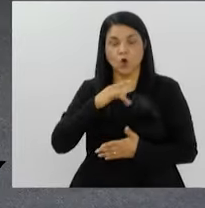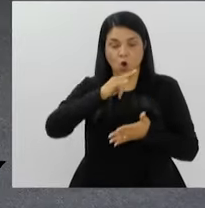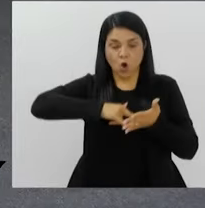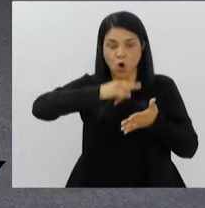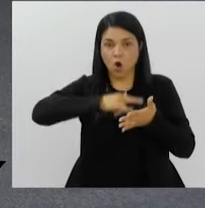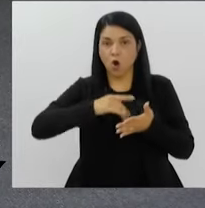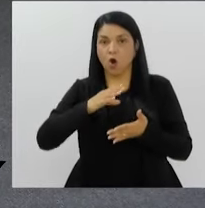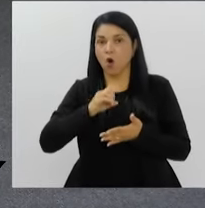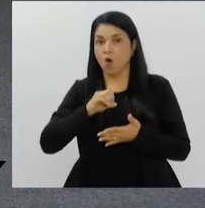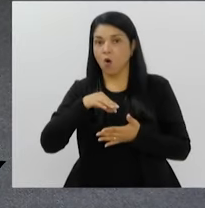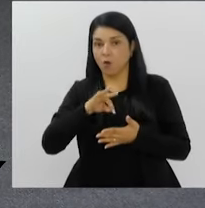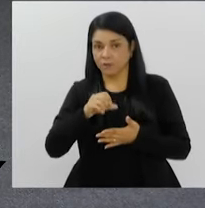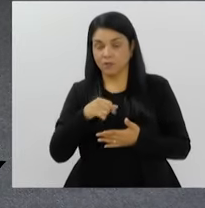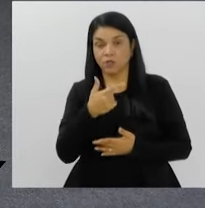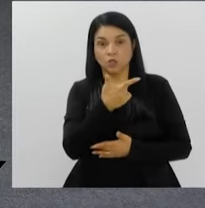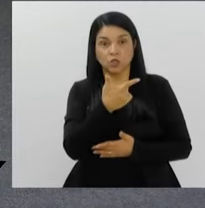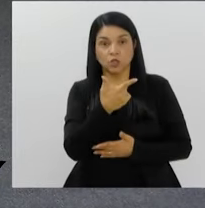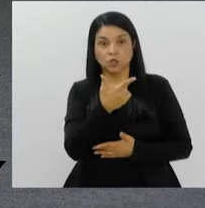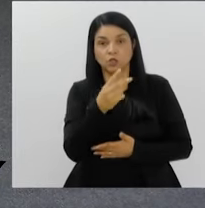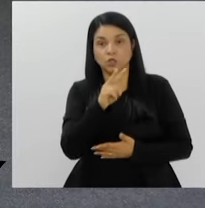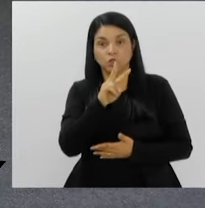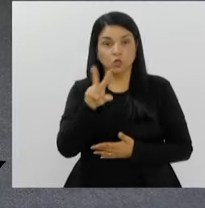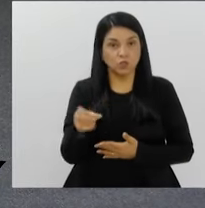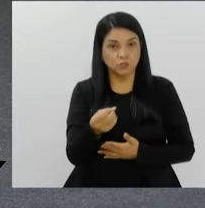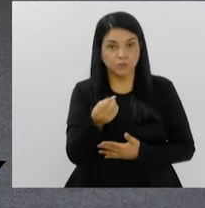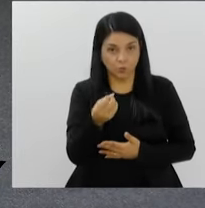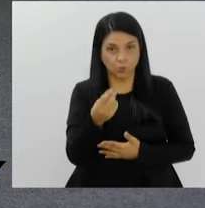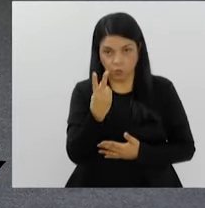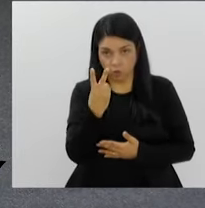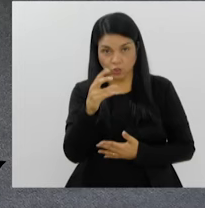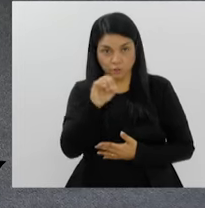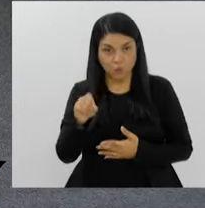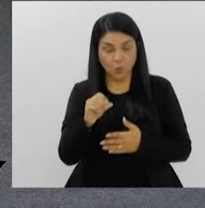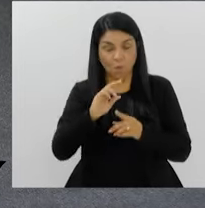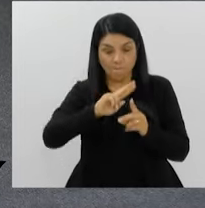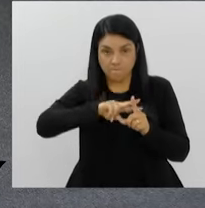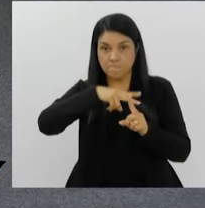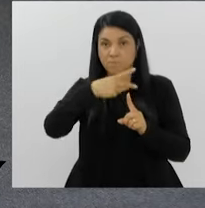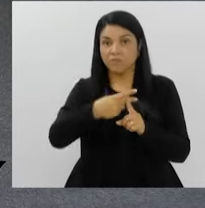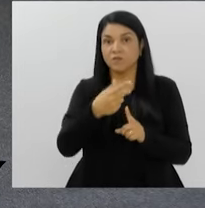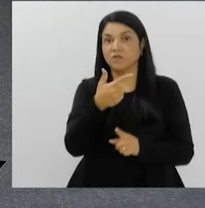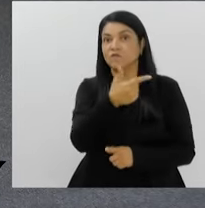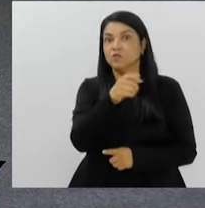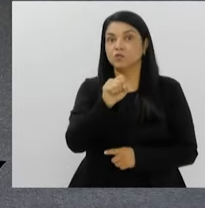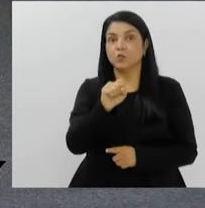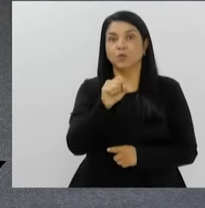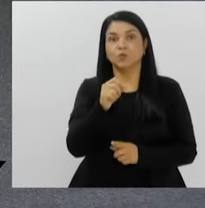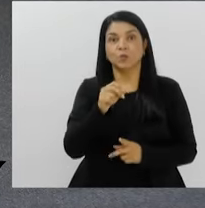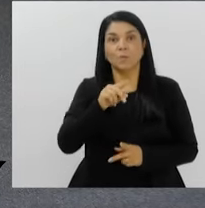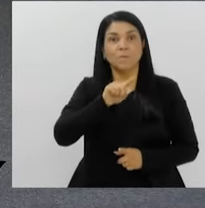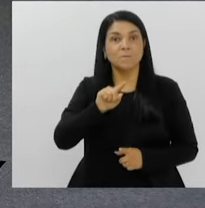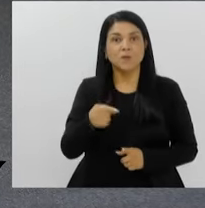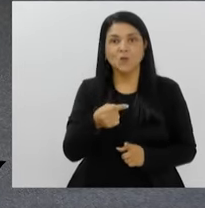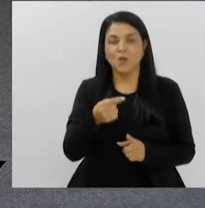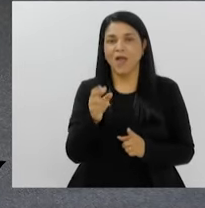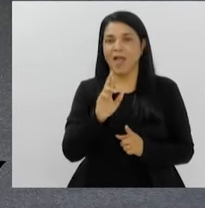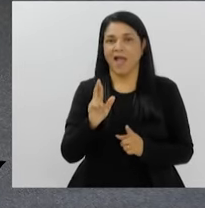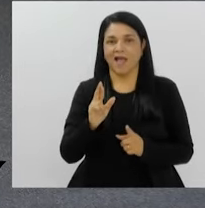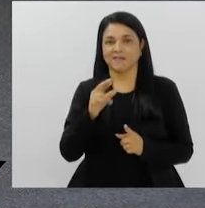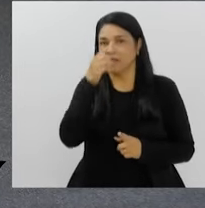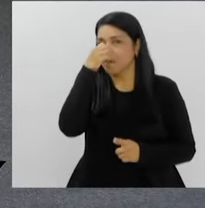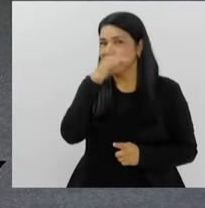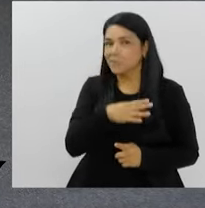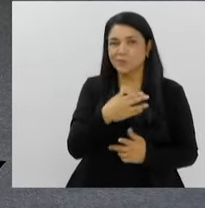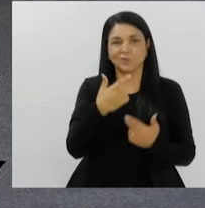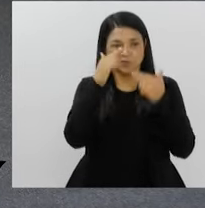era de R$ 2.000, passou para R$ 28.000, e o consumo permaneceu o mesmo. É uma série de abusos,